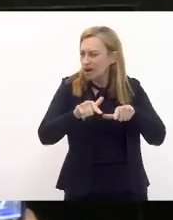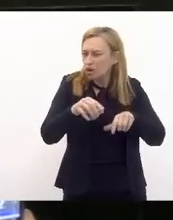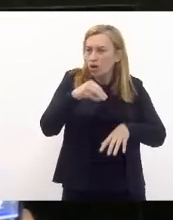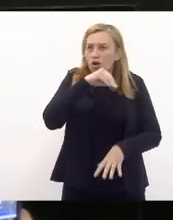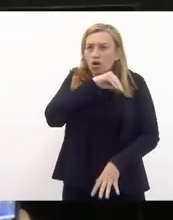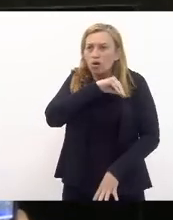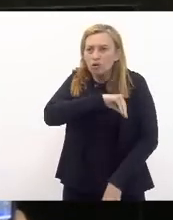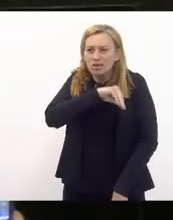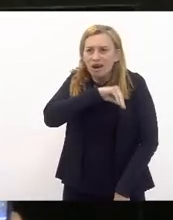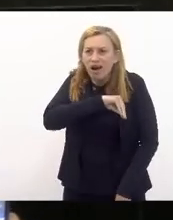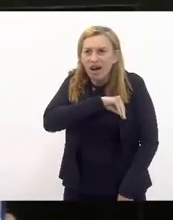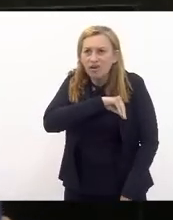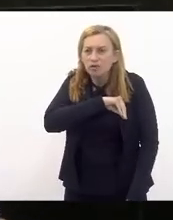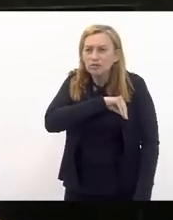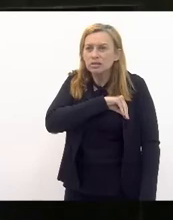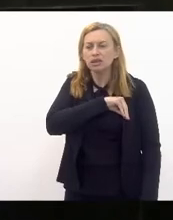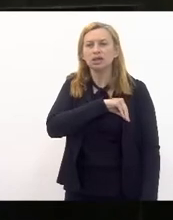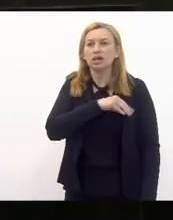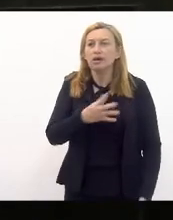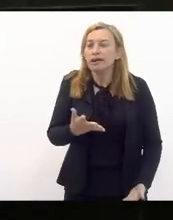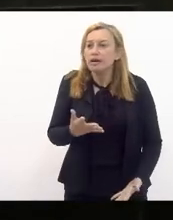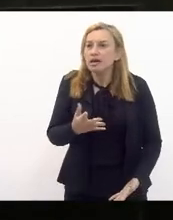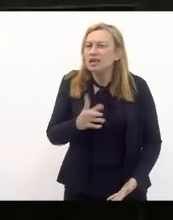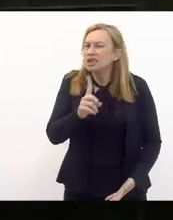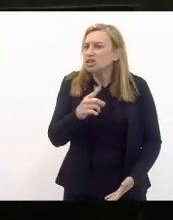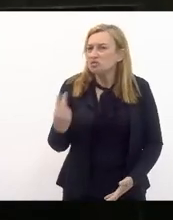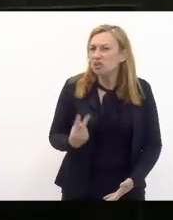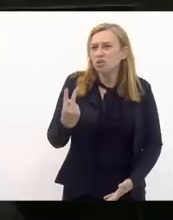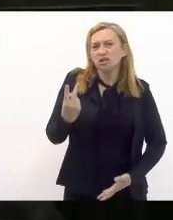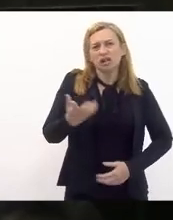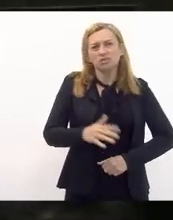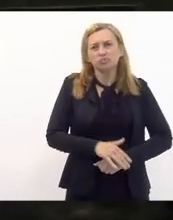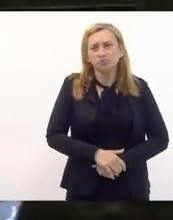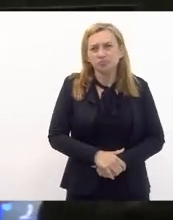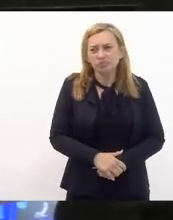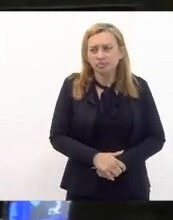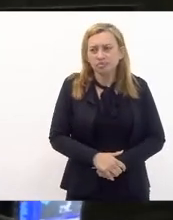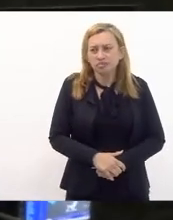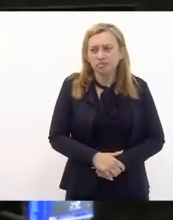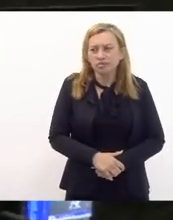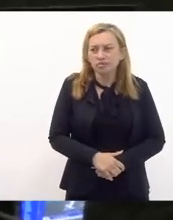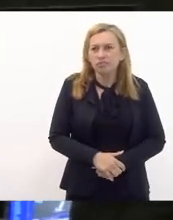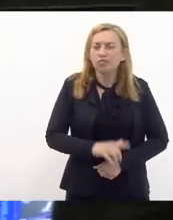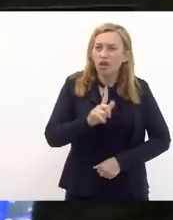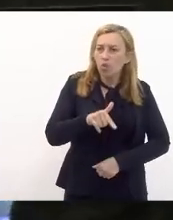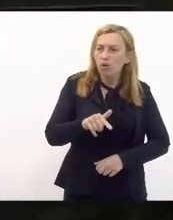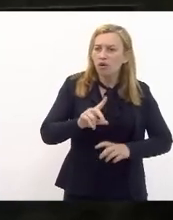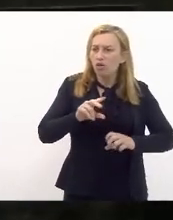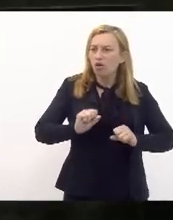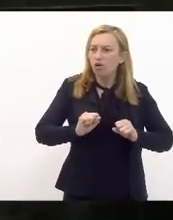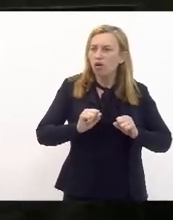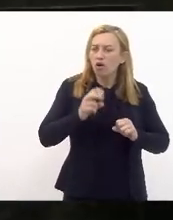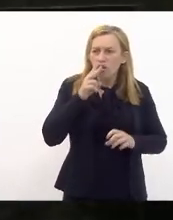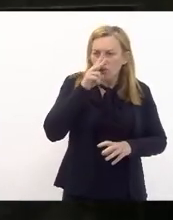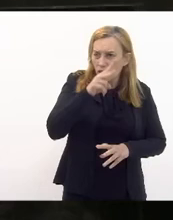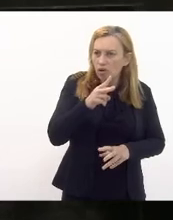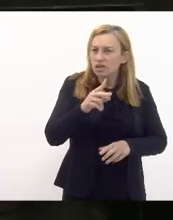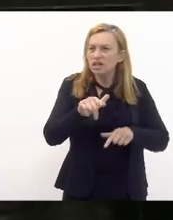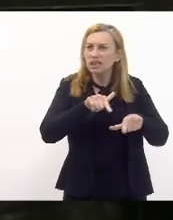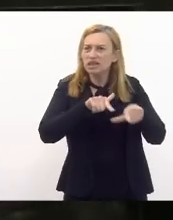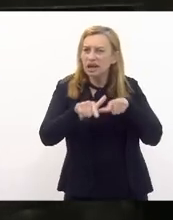salário que não e não É valorizado é uma força que você